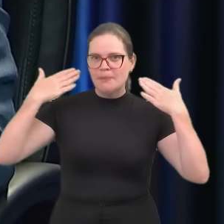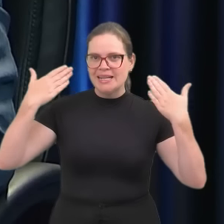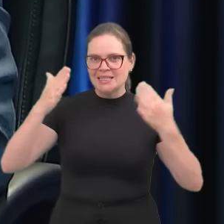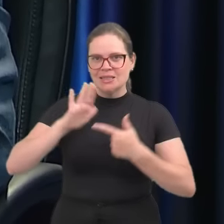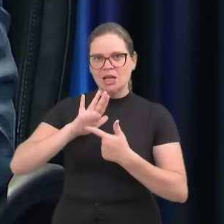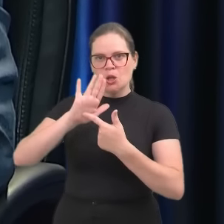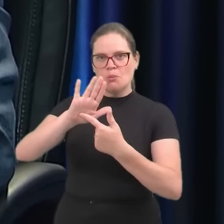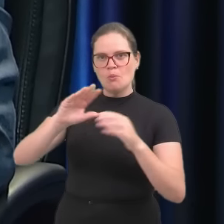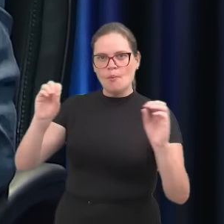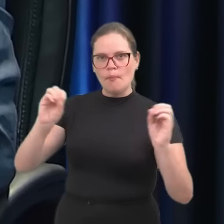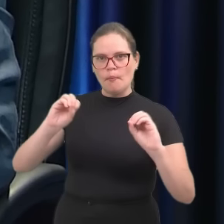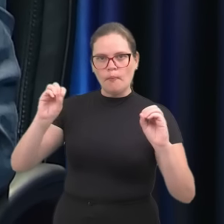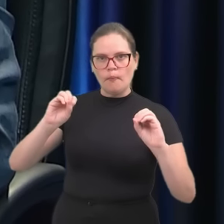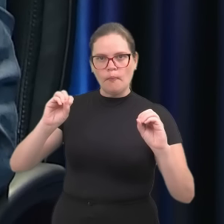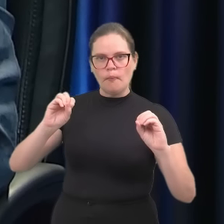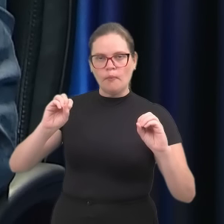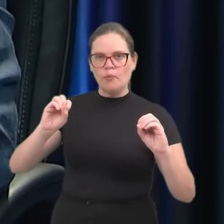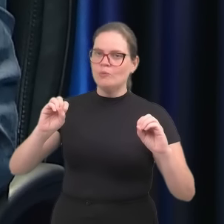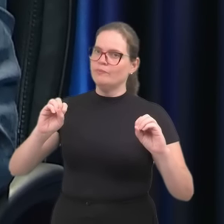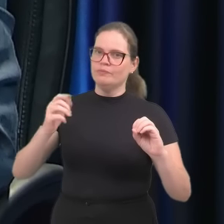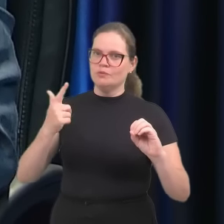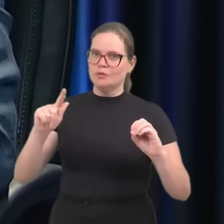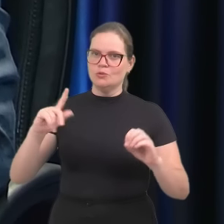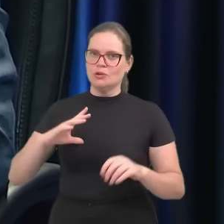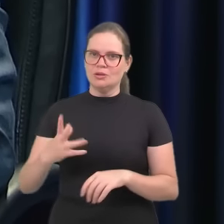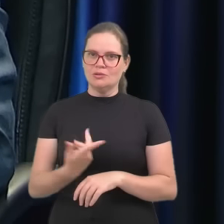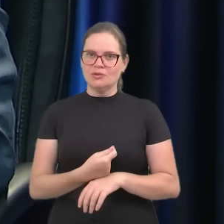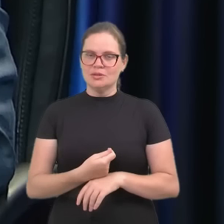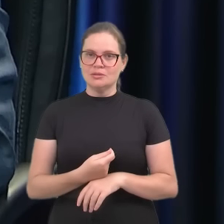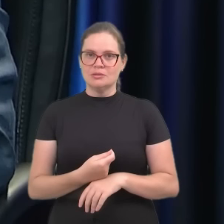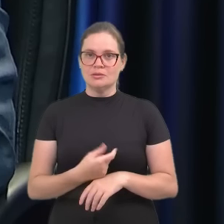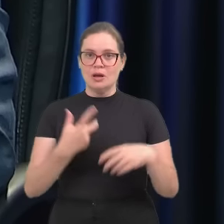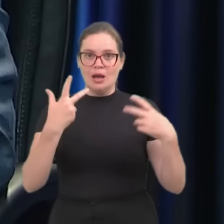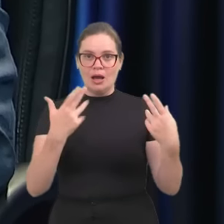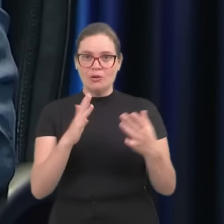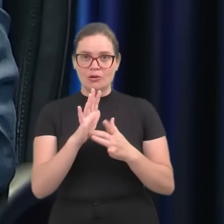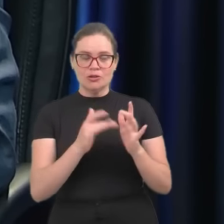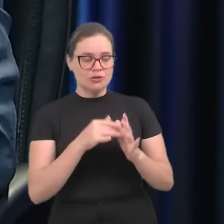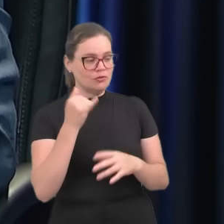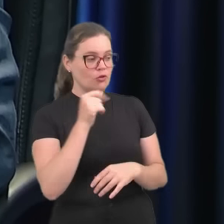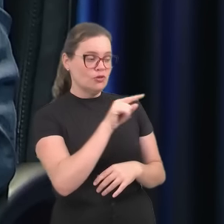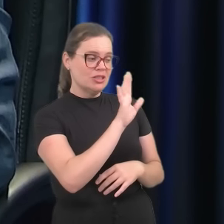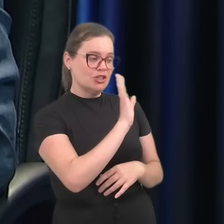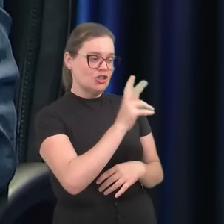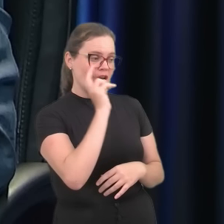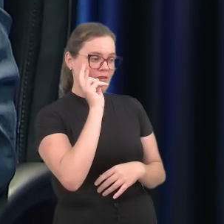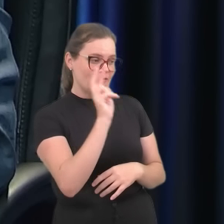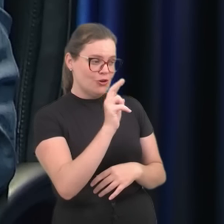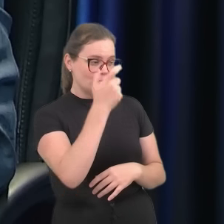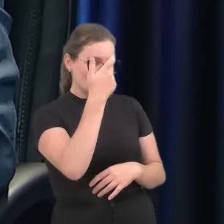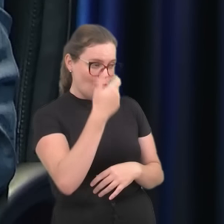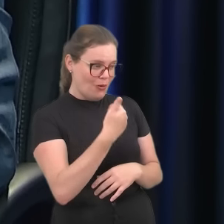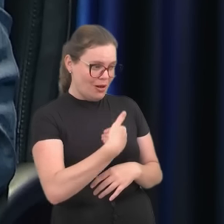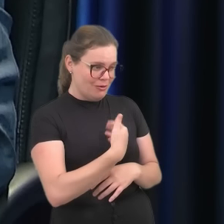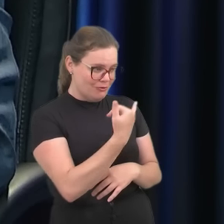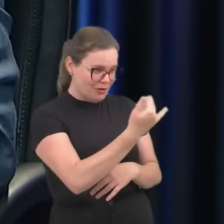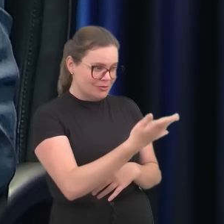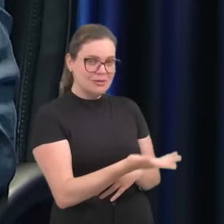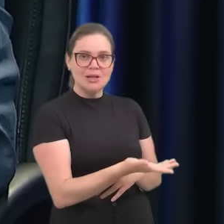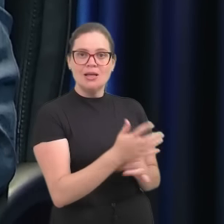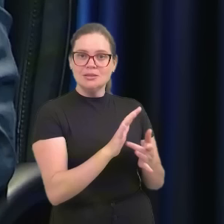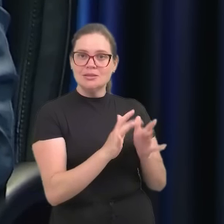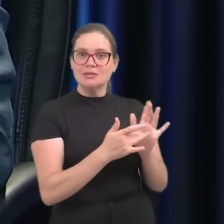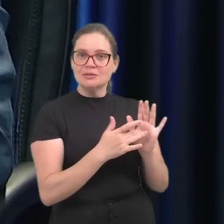a Deus. E se Jesus não se revelar ao homem, não existe salvação. Então, quando Jesus diz a ele assim, tu já o tens